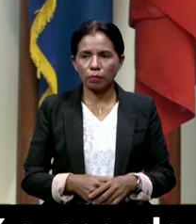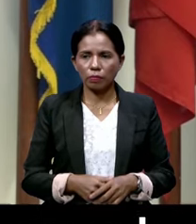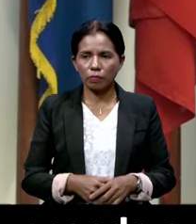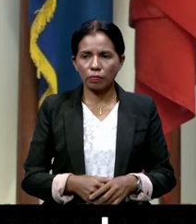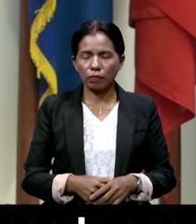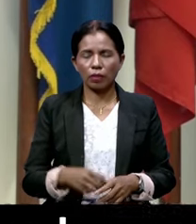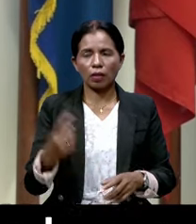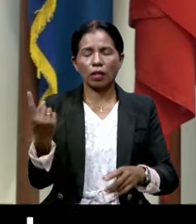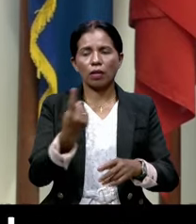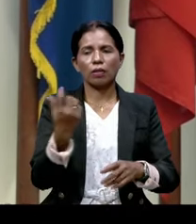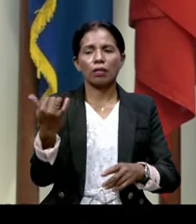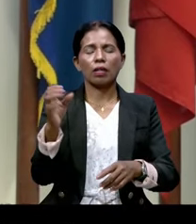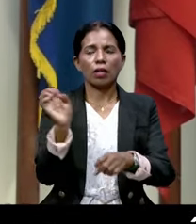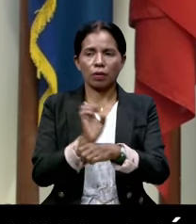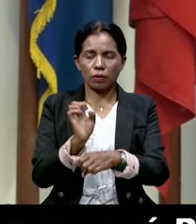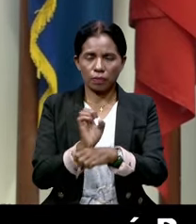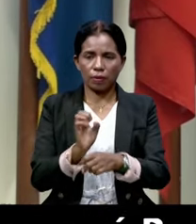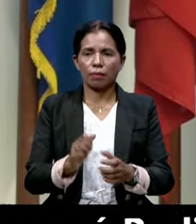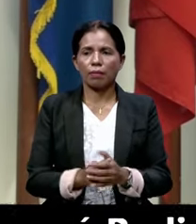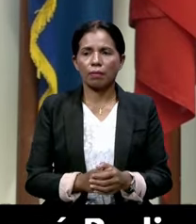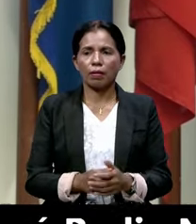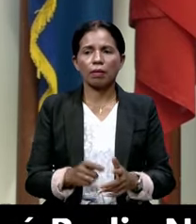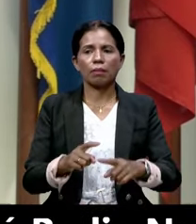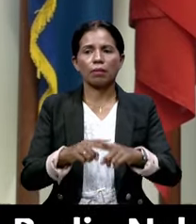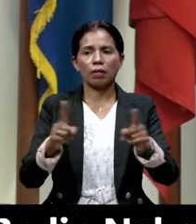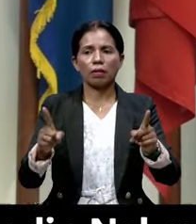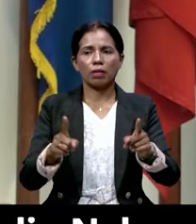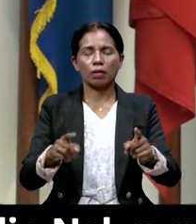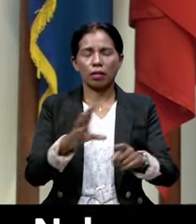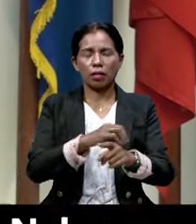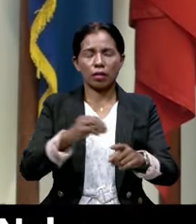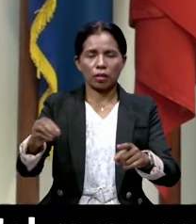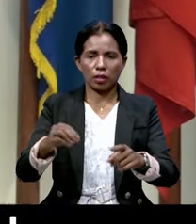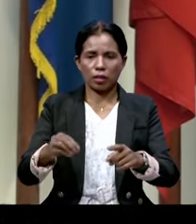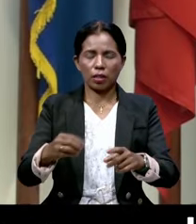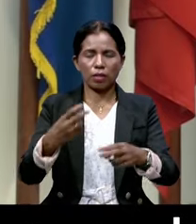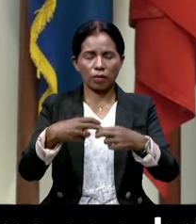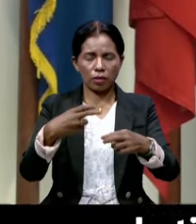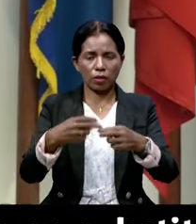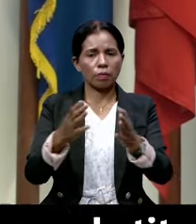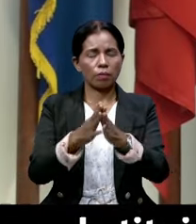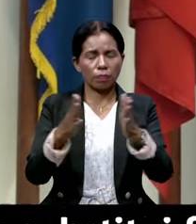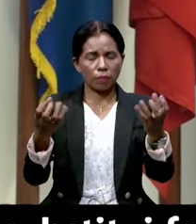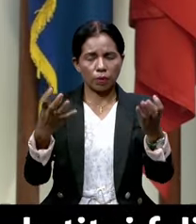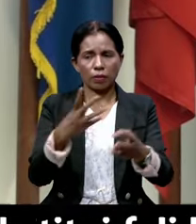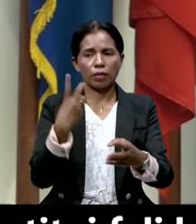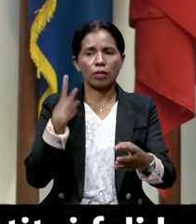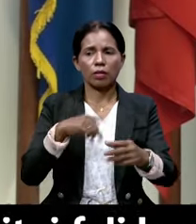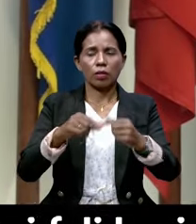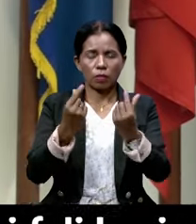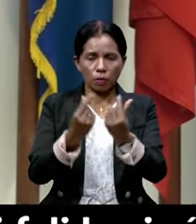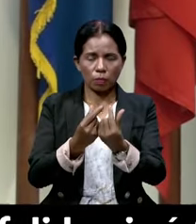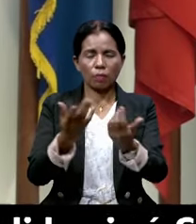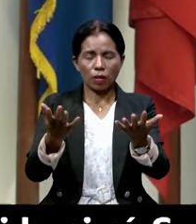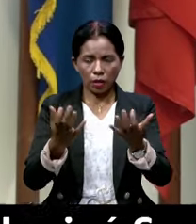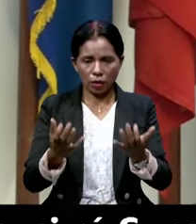laos det necessary ekonomi, mai be faktor es balak ya lan, faktor es primeiro, fatores de interesse grupo.